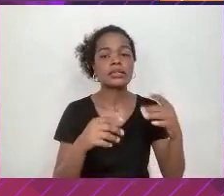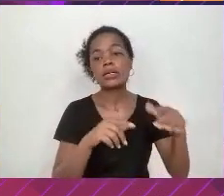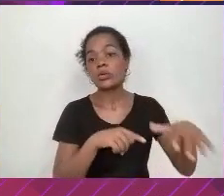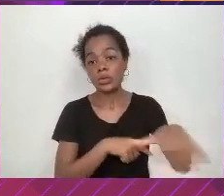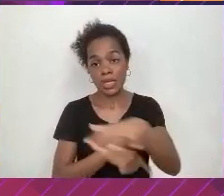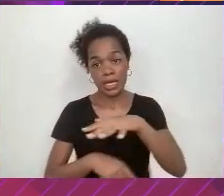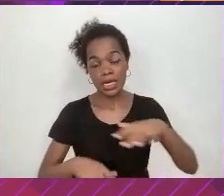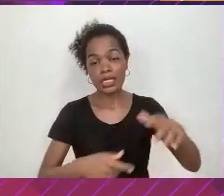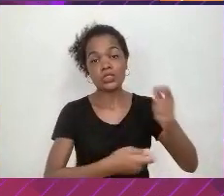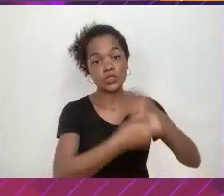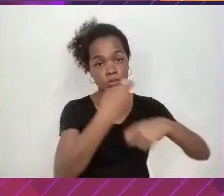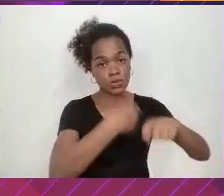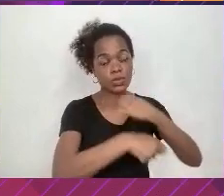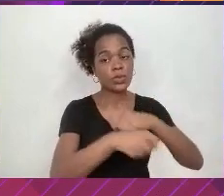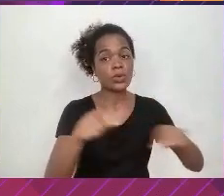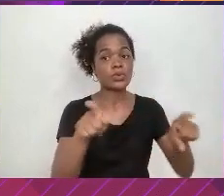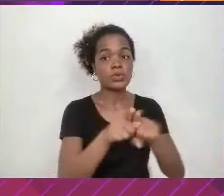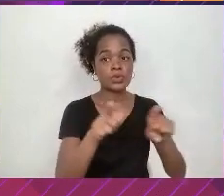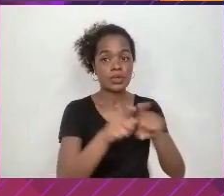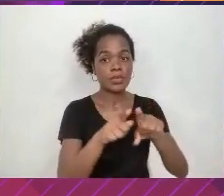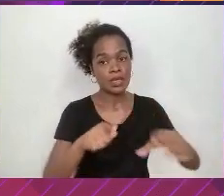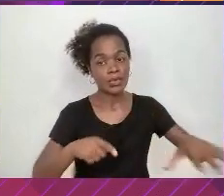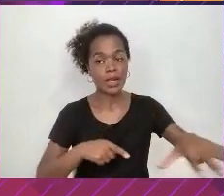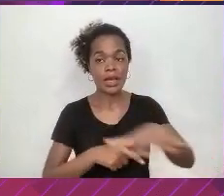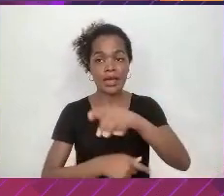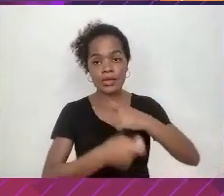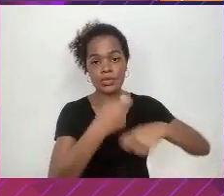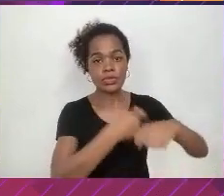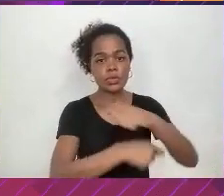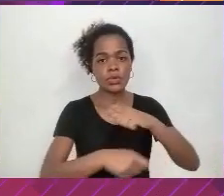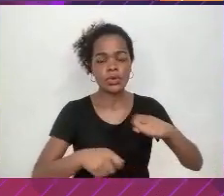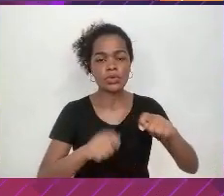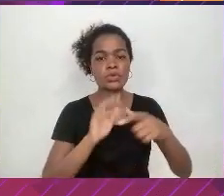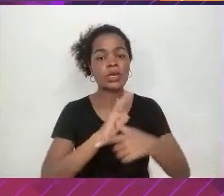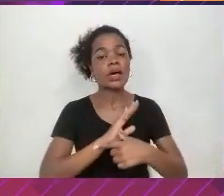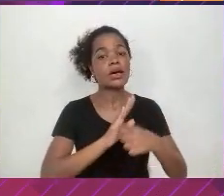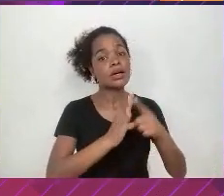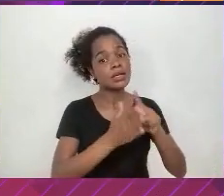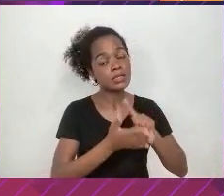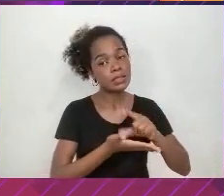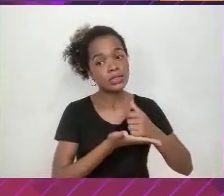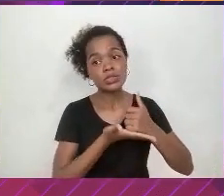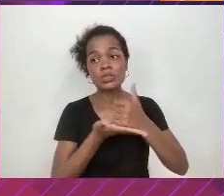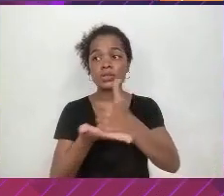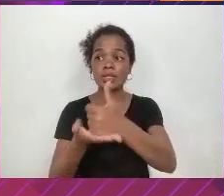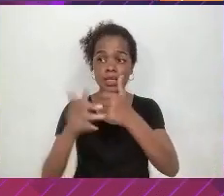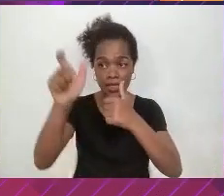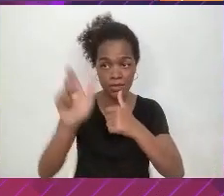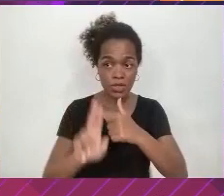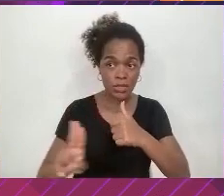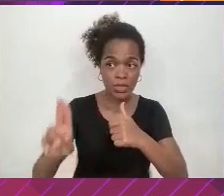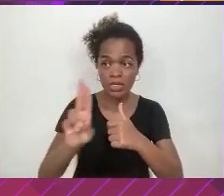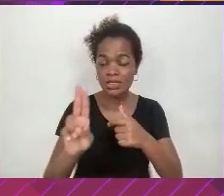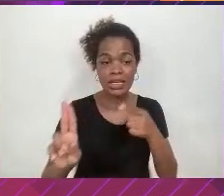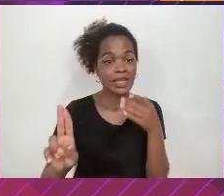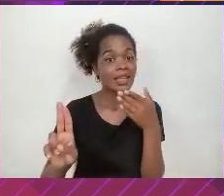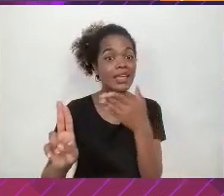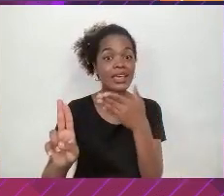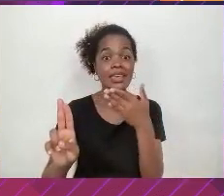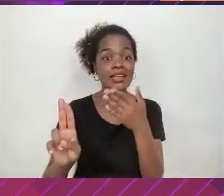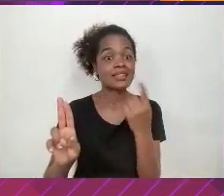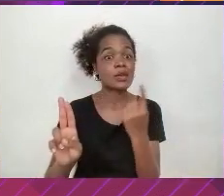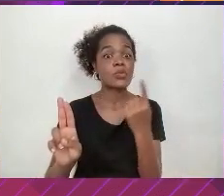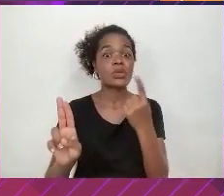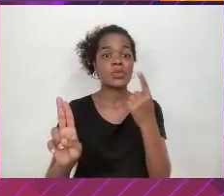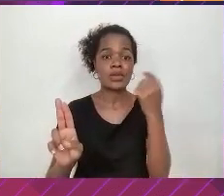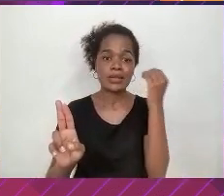bater na área de negócio, para a gente, um pouquinho antes da gente ter a entrega final para o usuário, vai ser primeiro neles que vai bater. E,